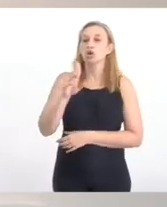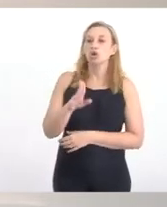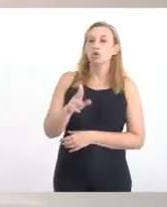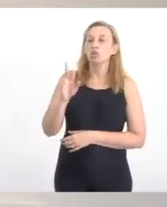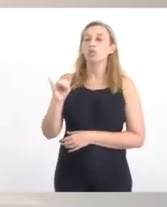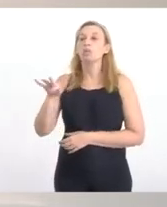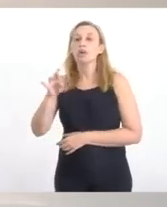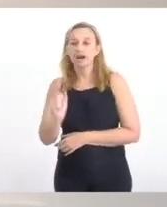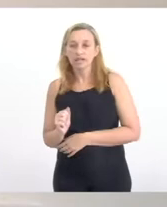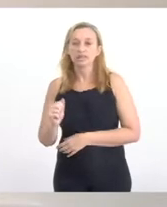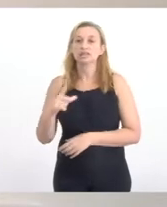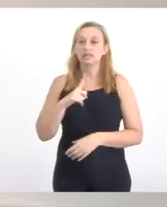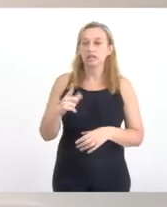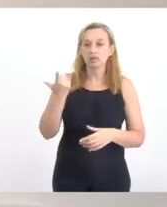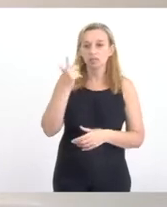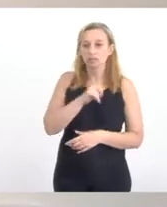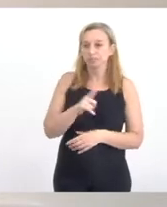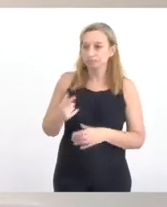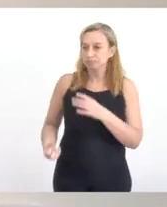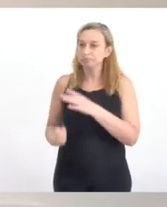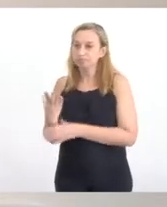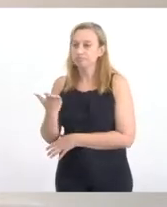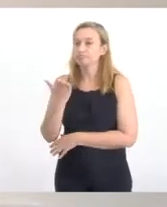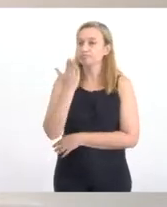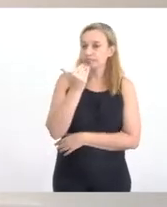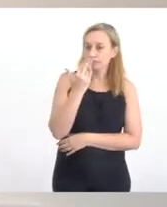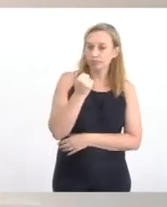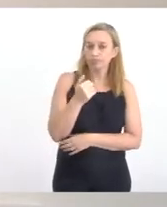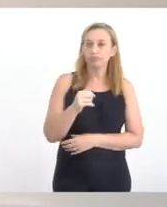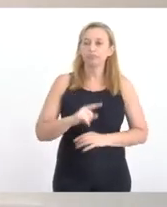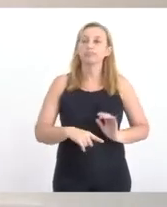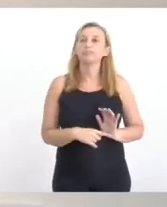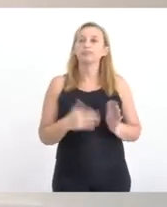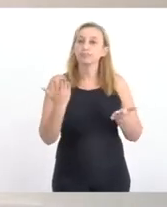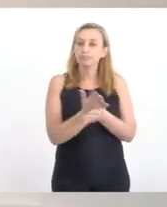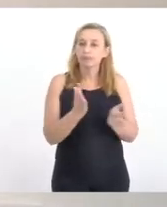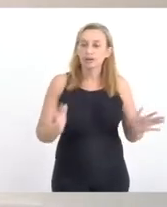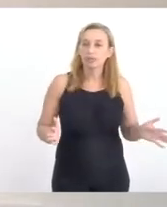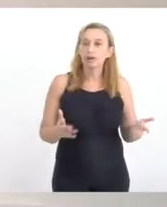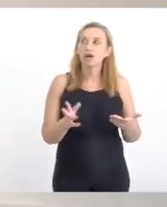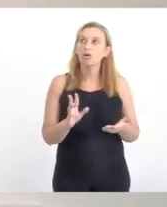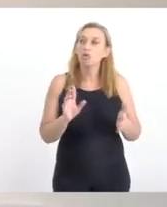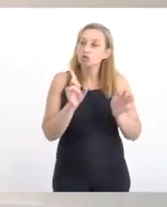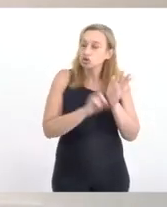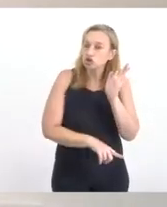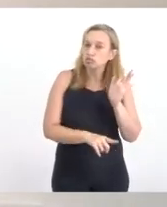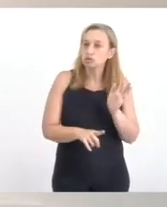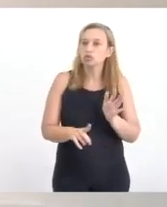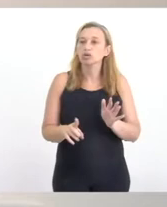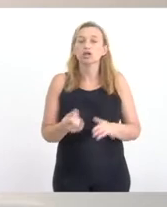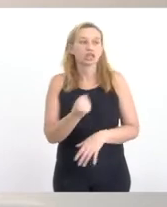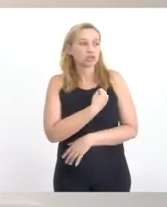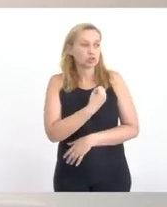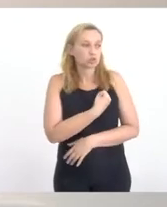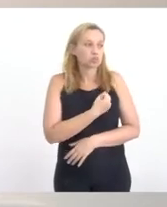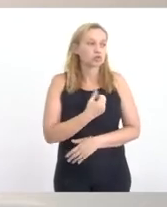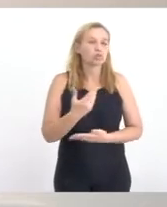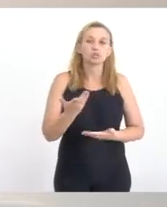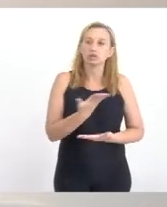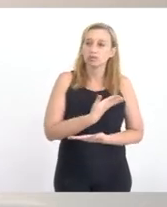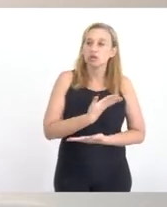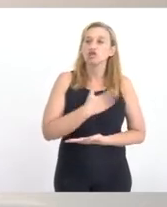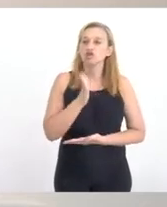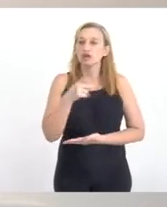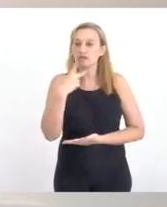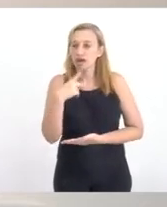condições de produzir alimento e de alimentar e acabar o pelo menos Minimizar esses dados que os companheiros